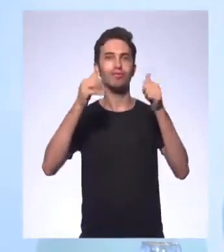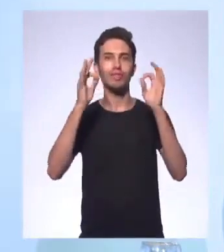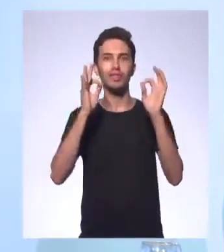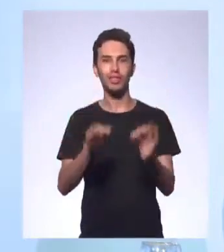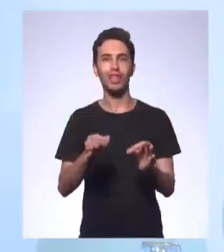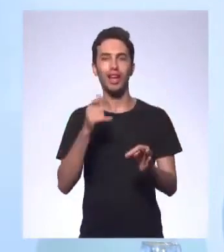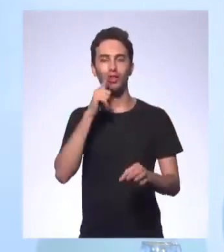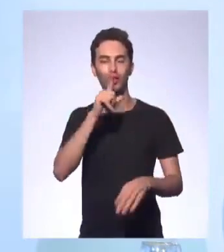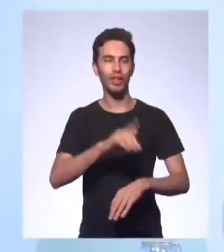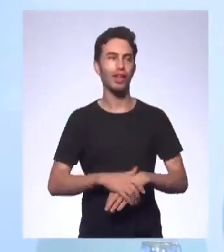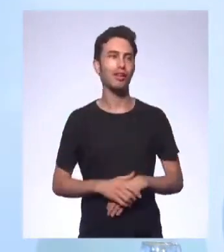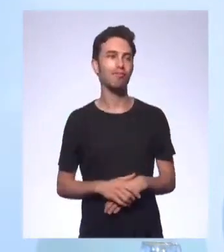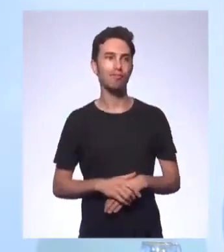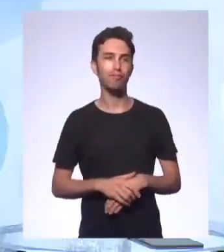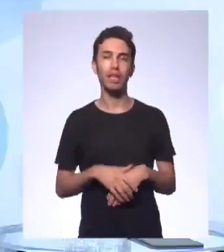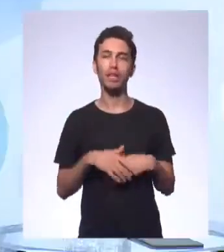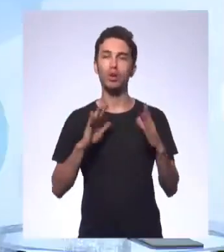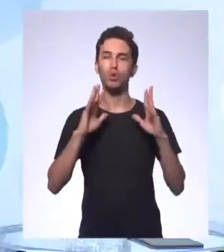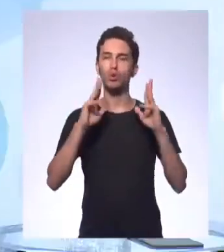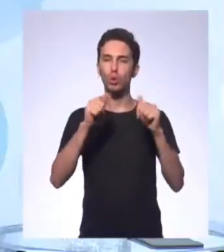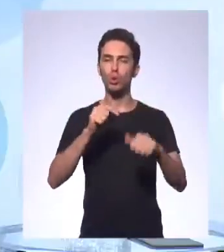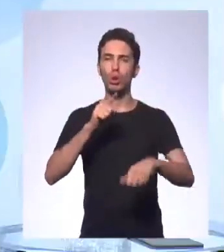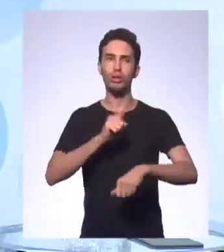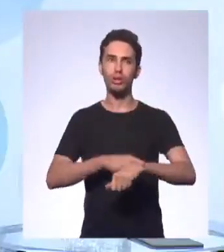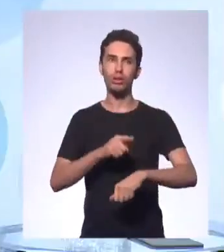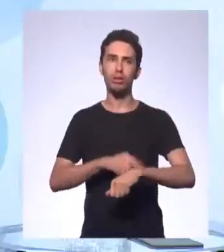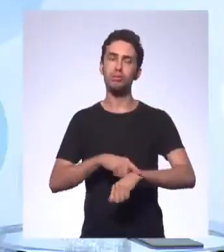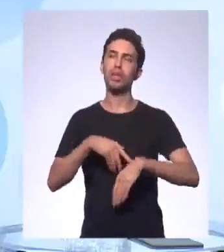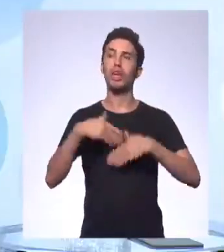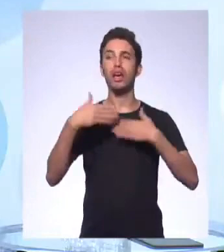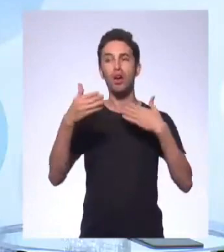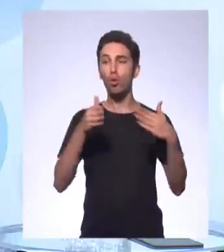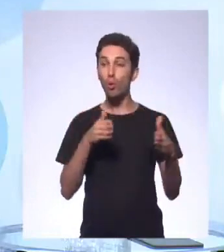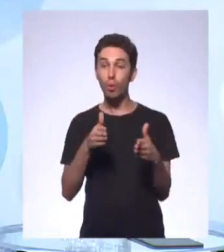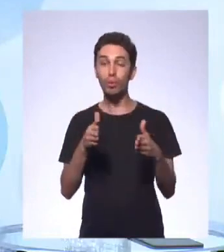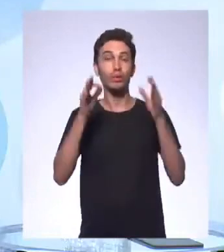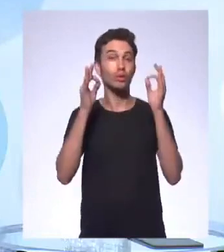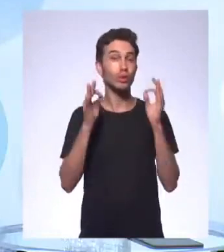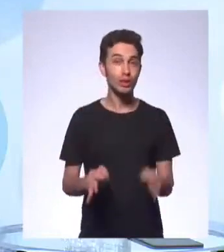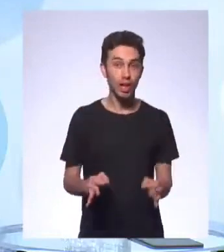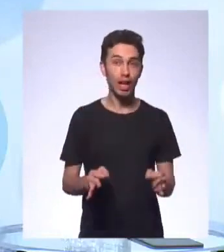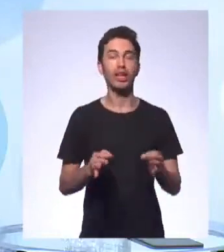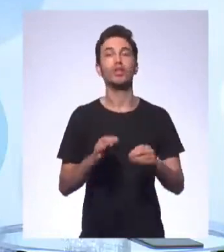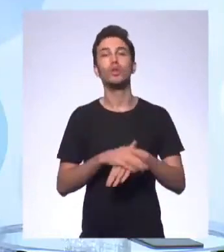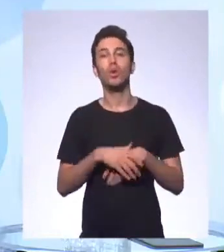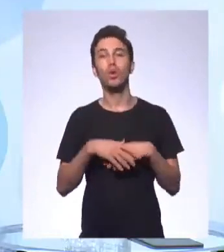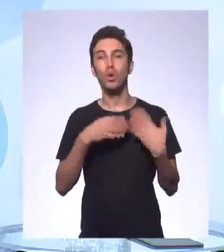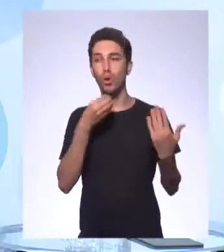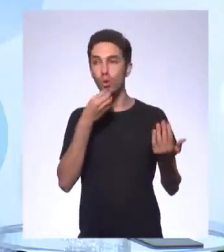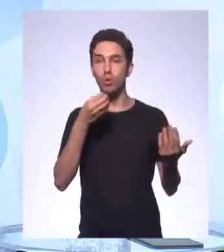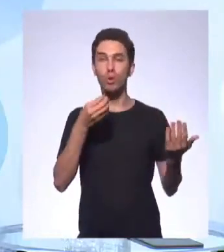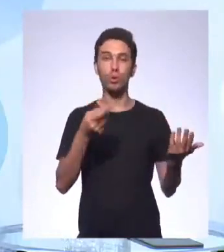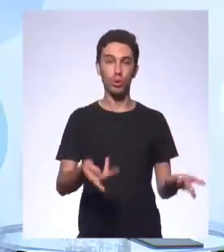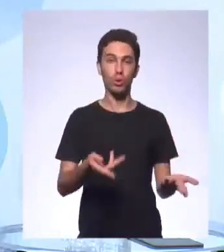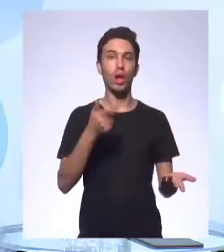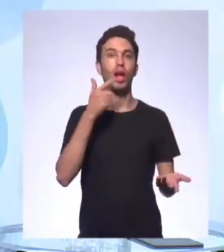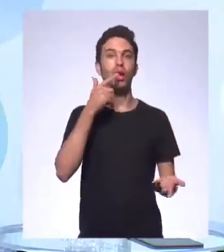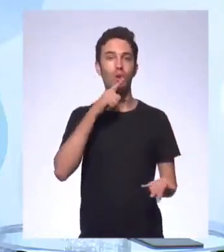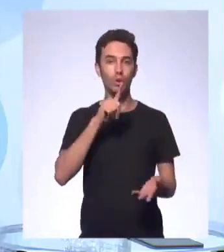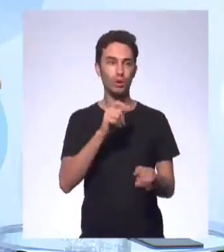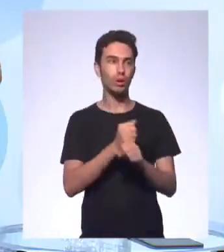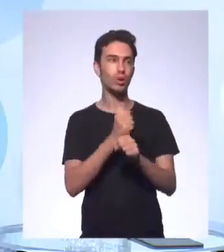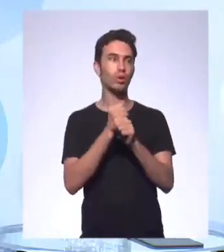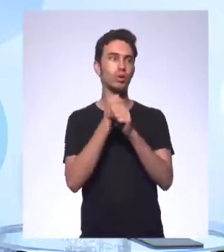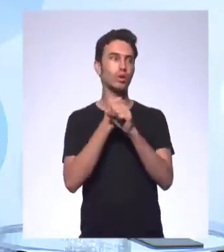essa fala, né? Tudo ao seu tempo, e em algum momento, no momento certo, no momento oportuno, se eu construo, se